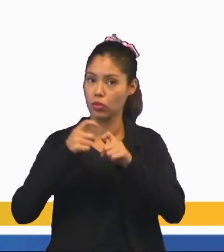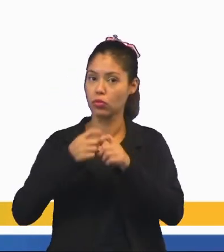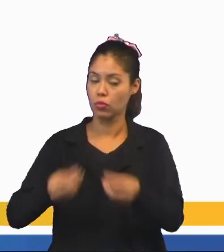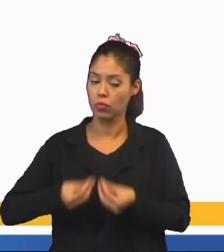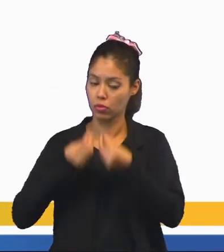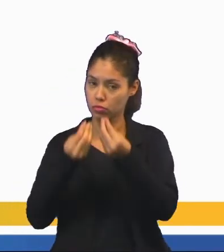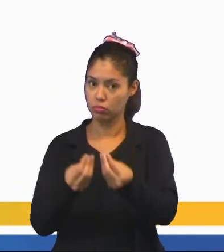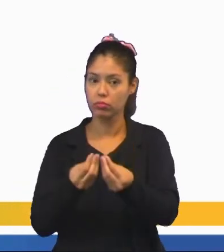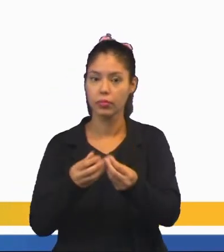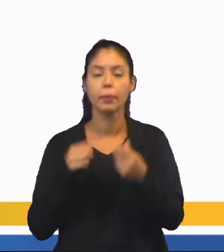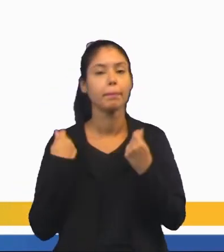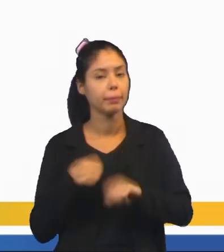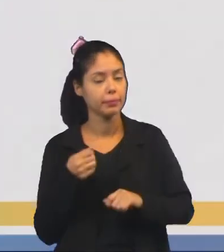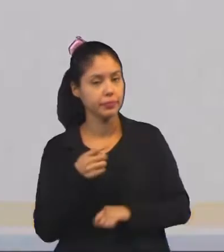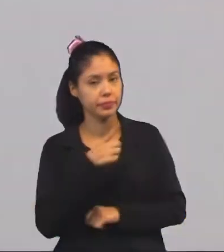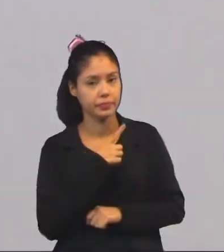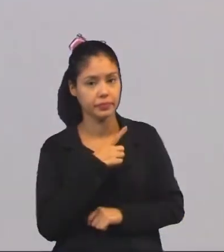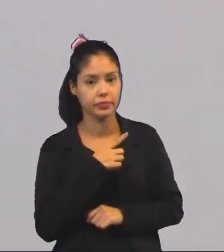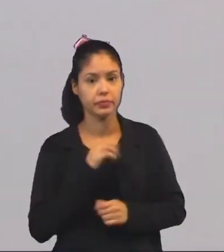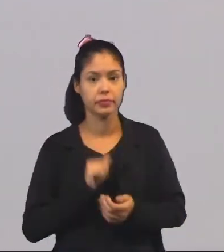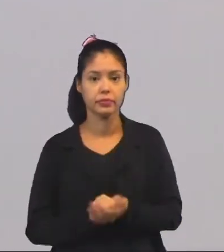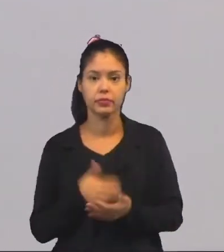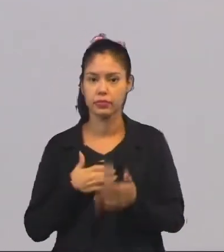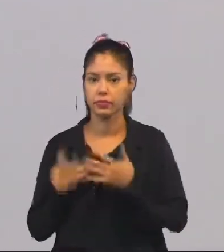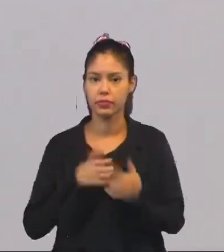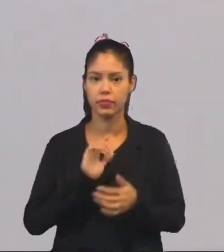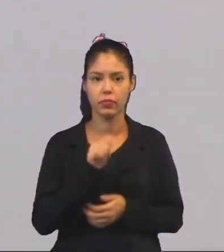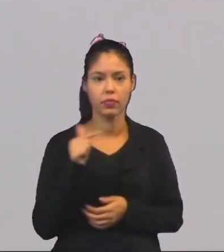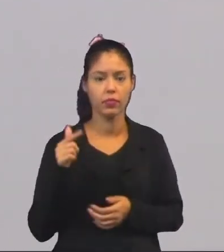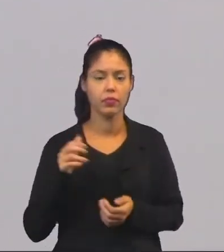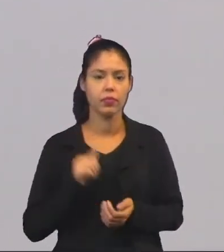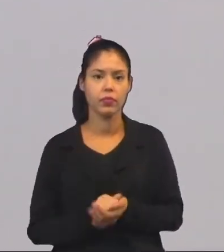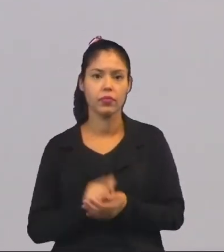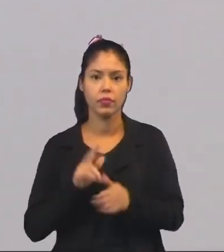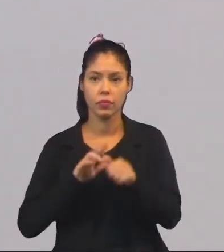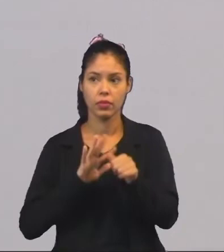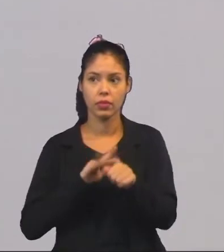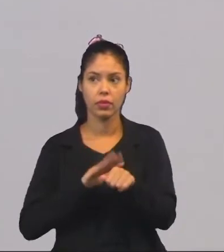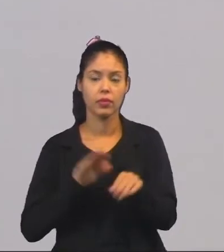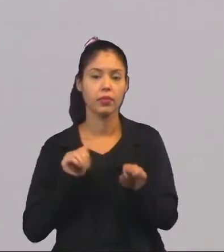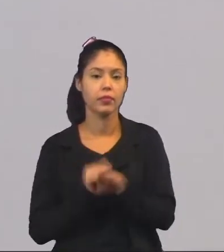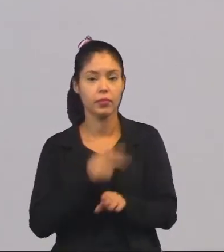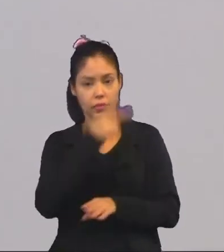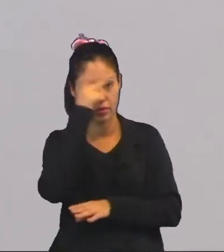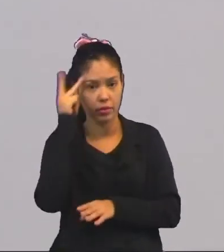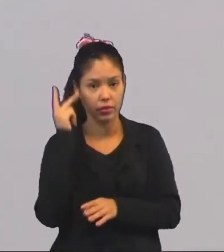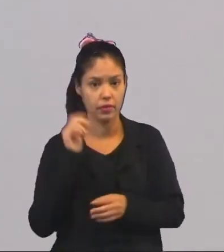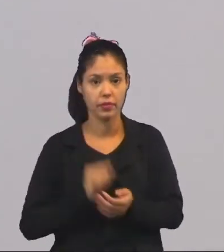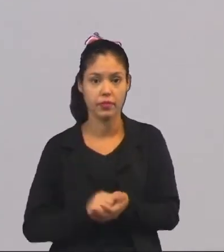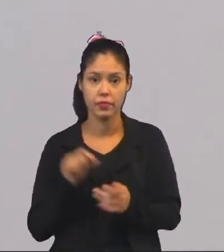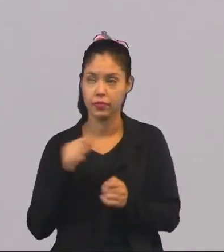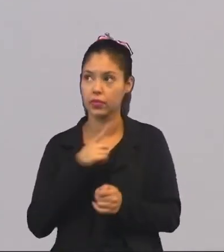né? Nós devemos, toda e qualquer doença que a pessoa